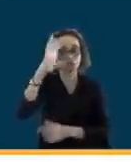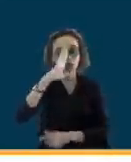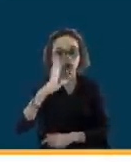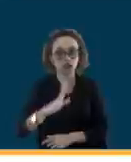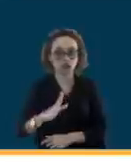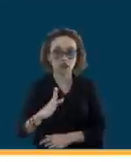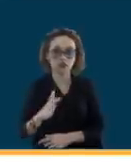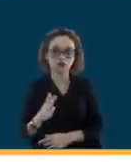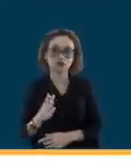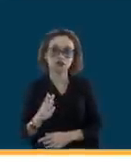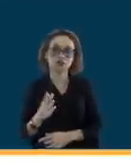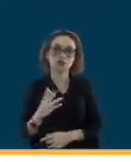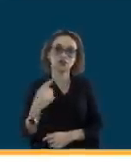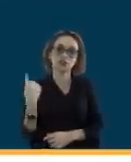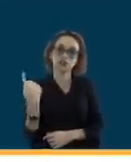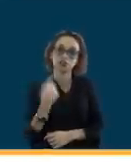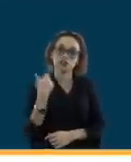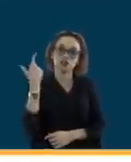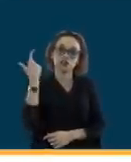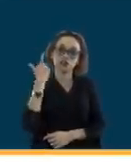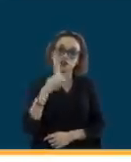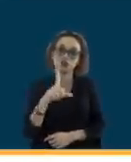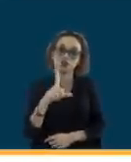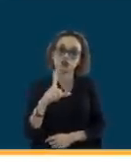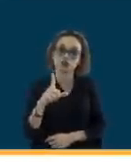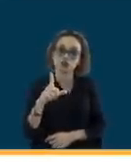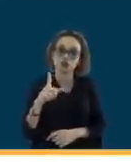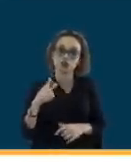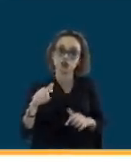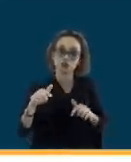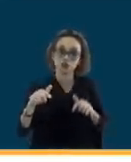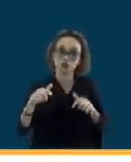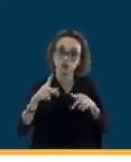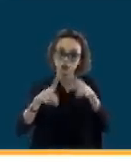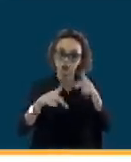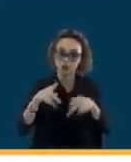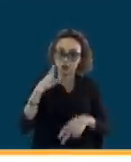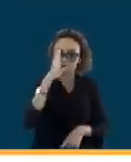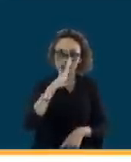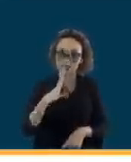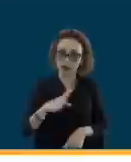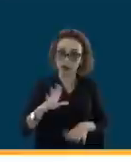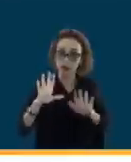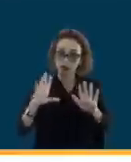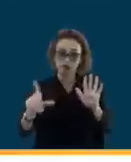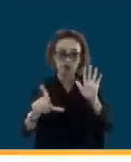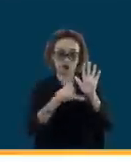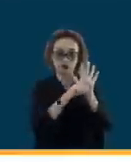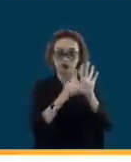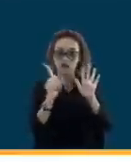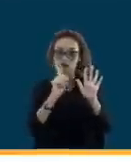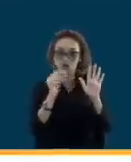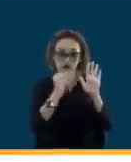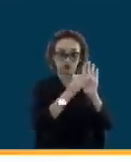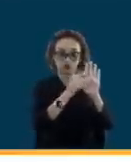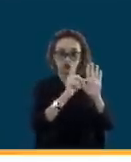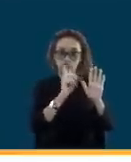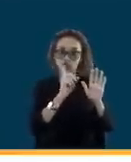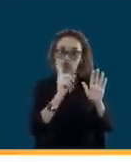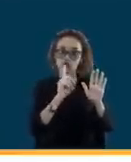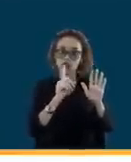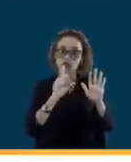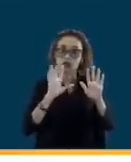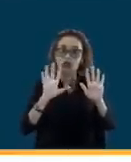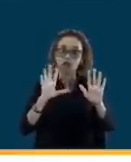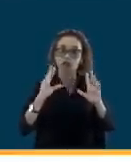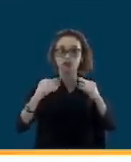gente deu uma bela contrapartida para o povo brasileiro, que não está na lei, hein? Não é uma questão burocrática, as contrapartidas são bem